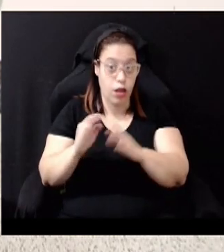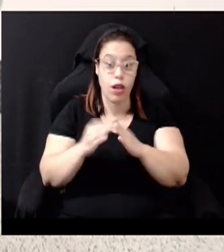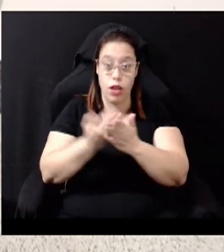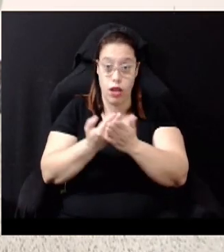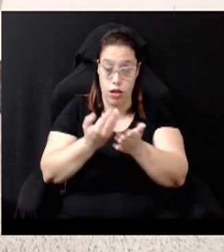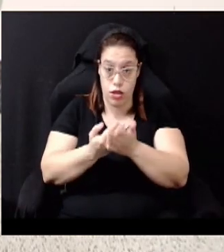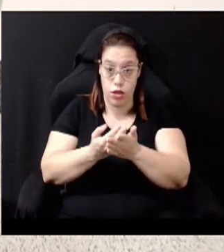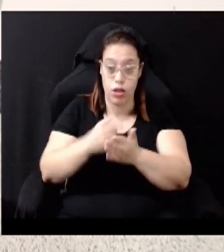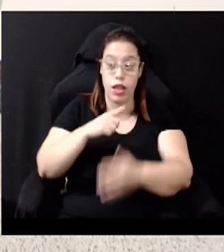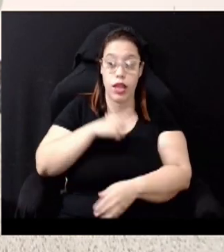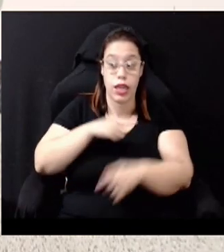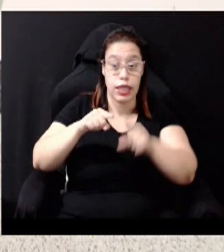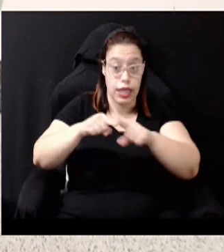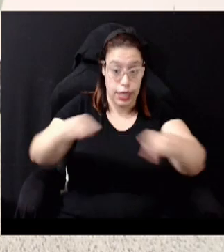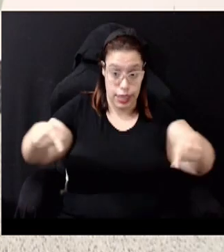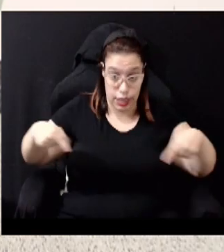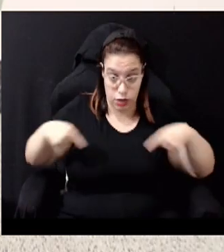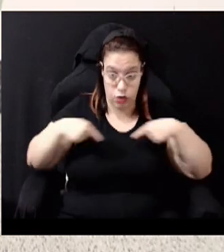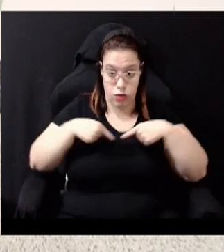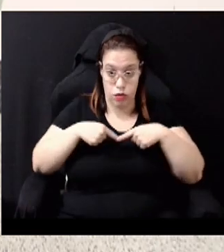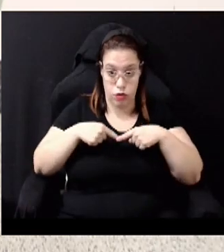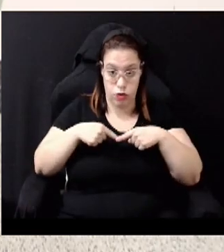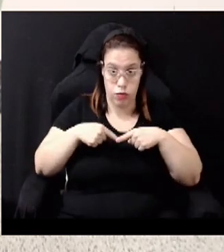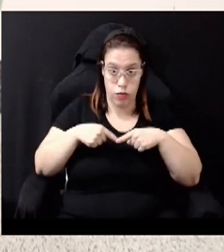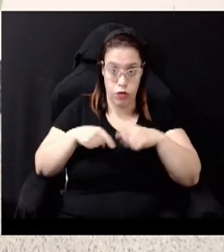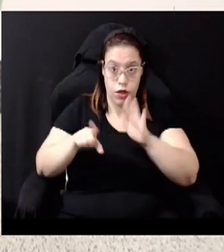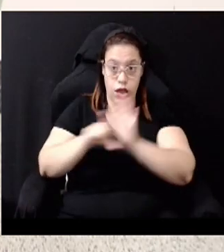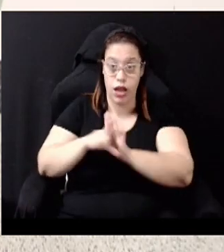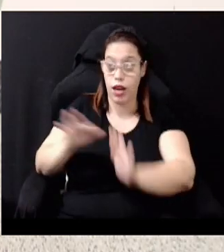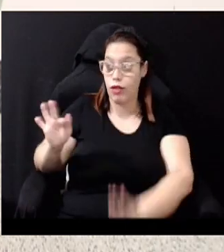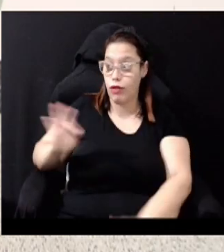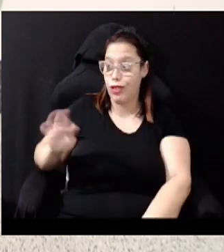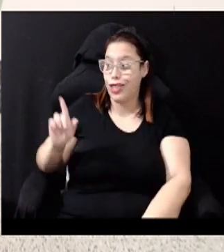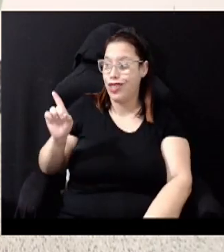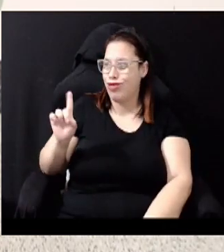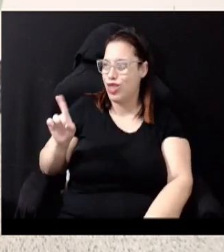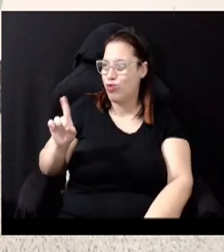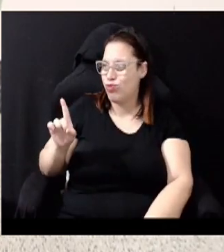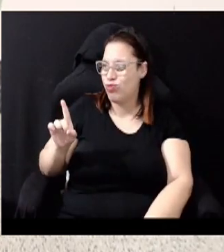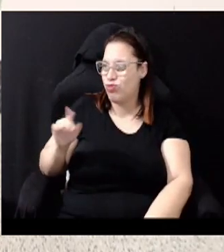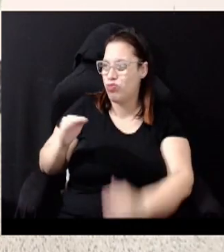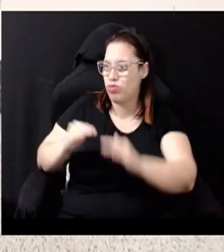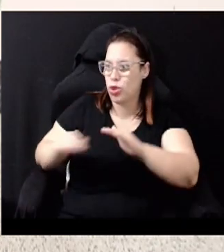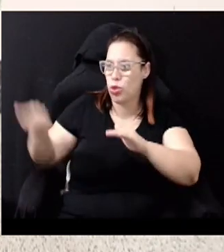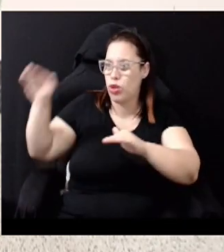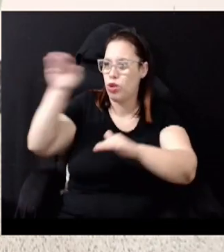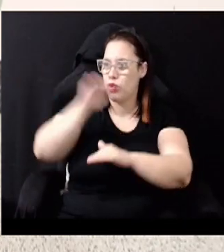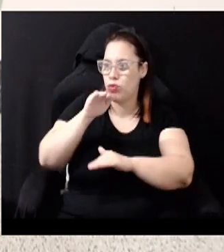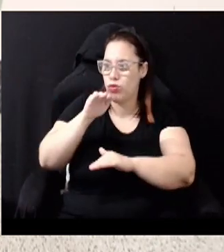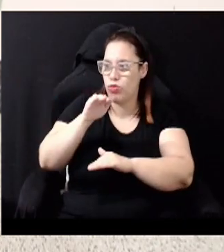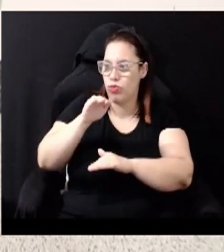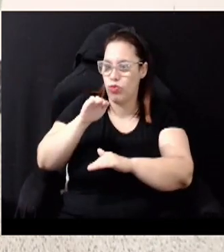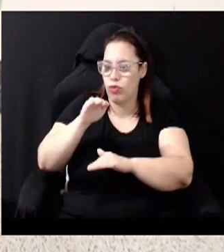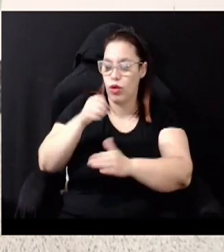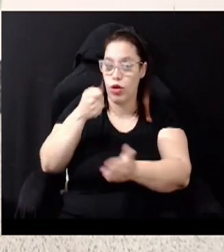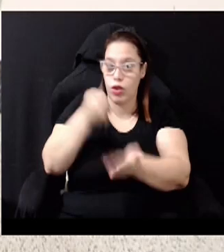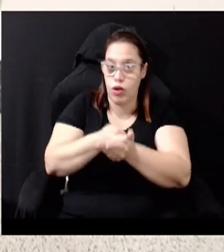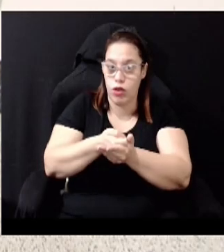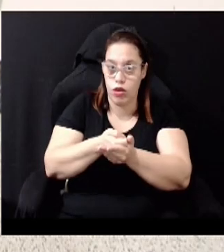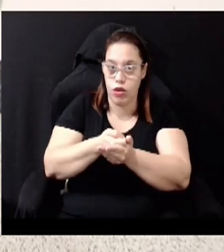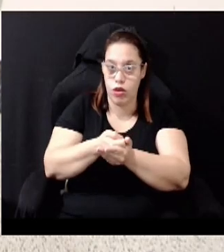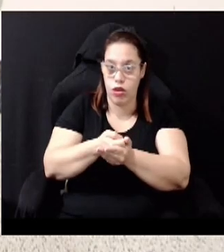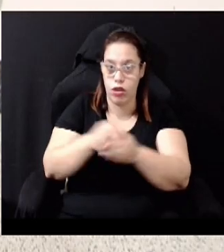espaço. A lei federal não. Né? Como a lei federal sobrepõe, a obrigatoriedade de ter um espaço